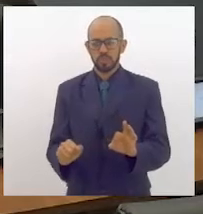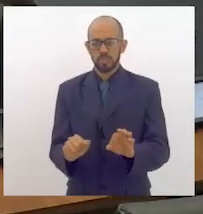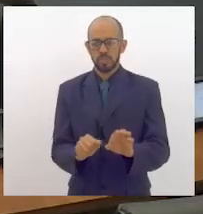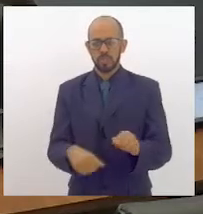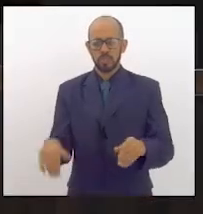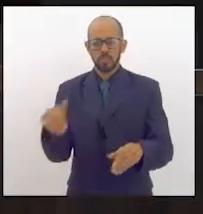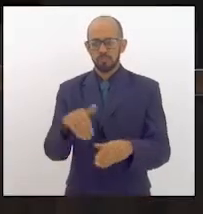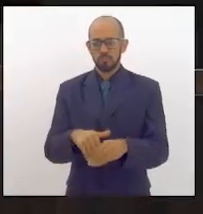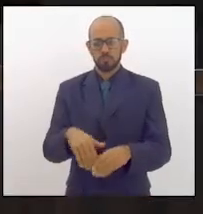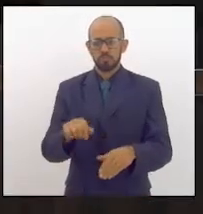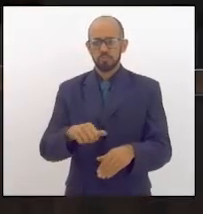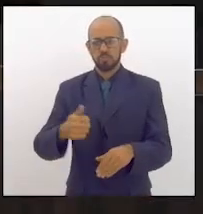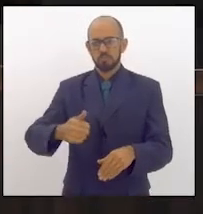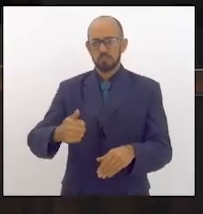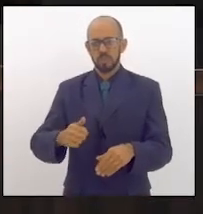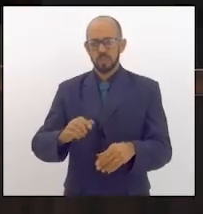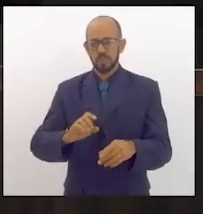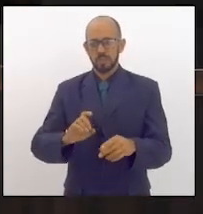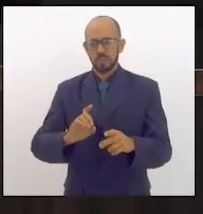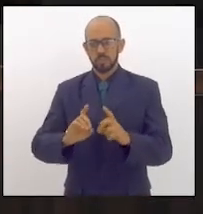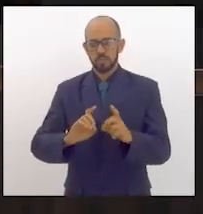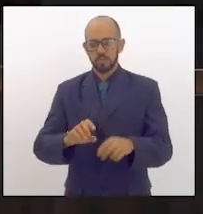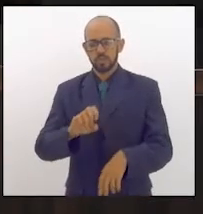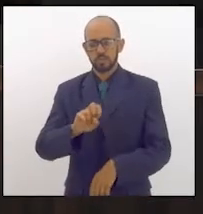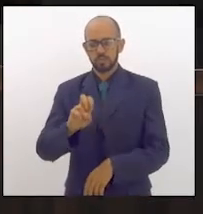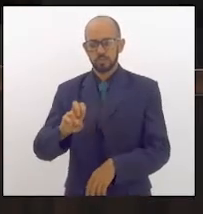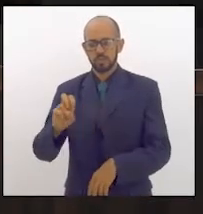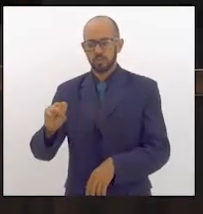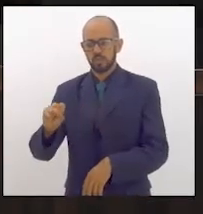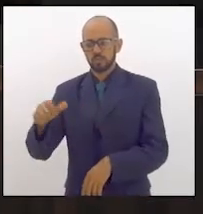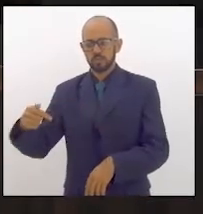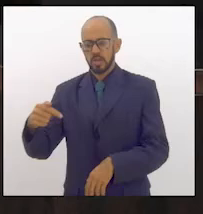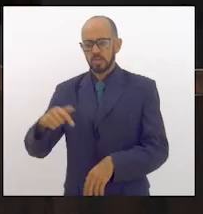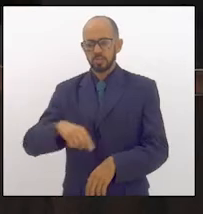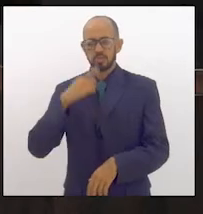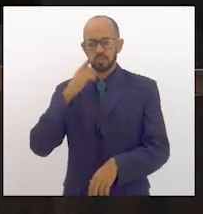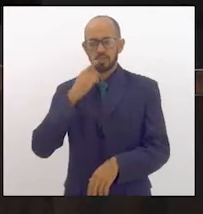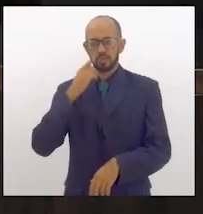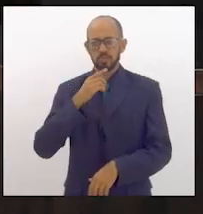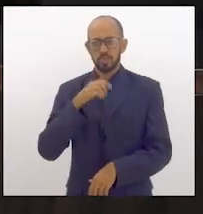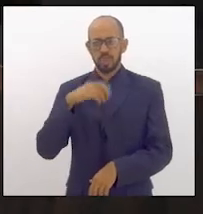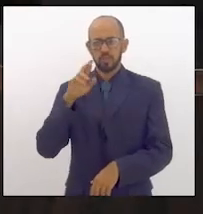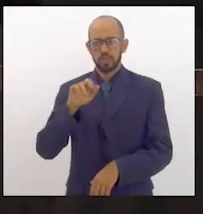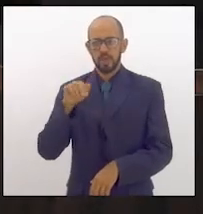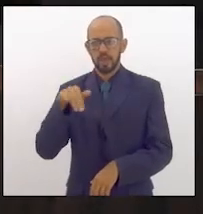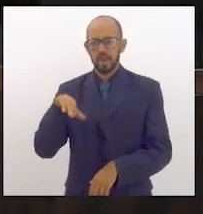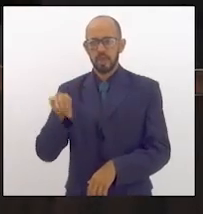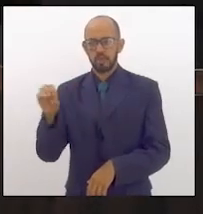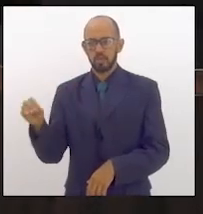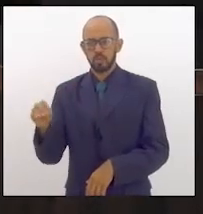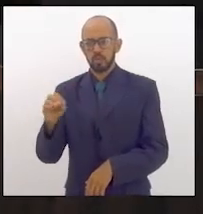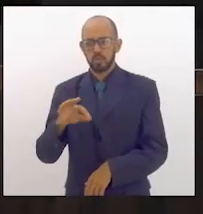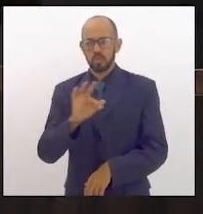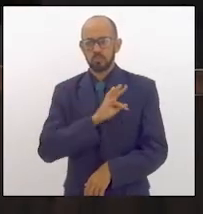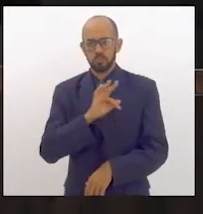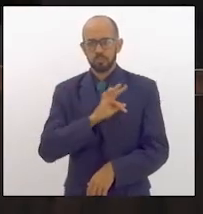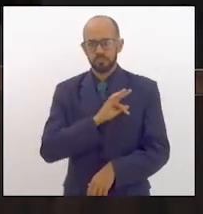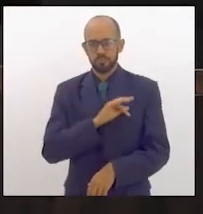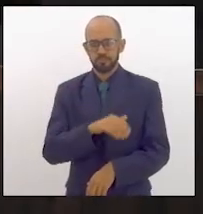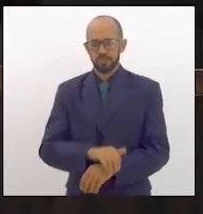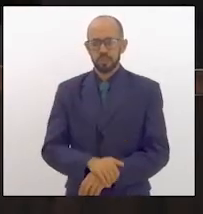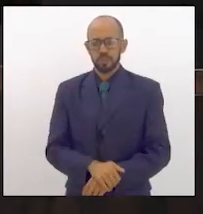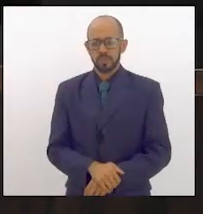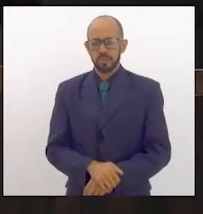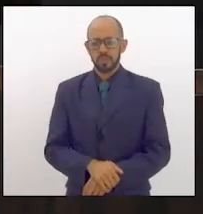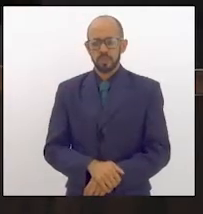ordinária em primeira discussão projeto de lei 55 822 de autoria dos deputados Renato Zaca e Martha Rocha dispõe